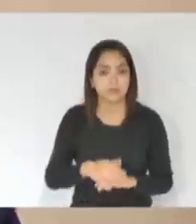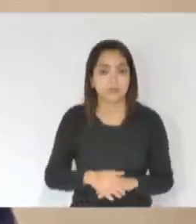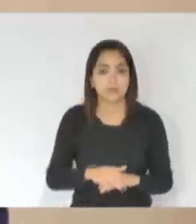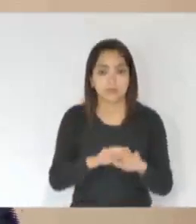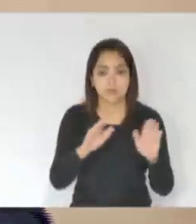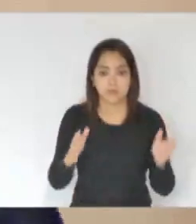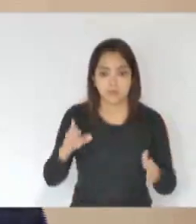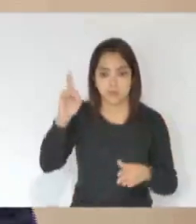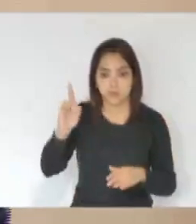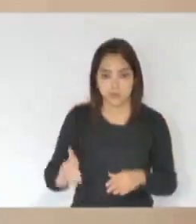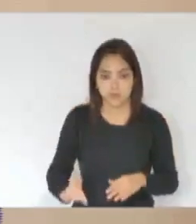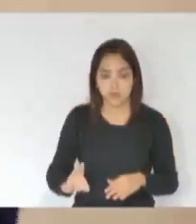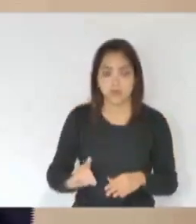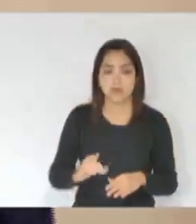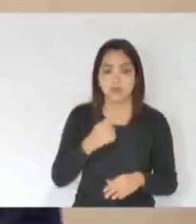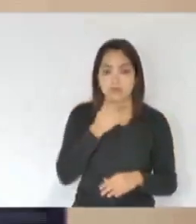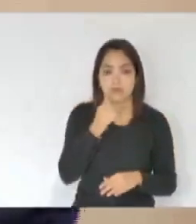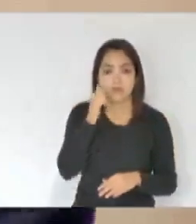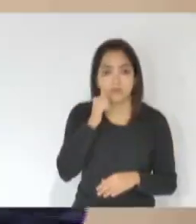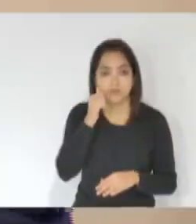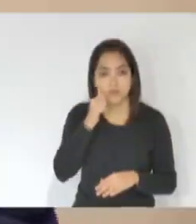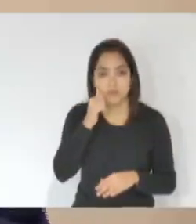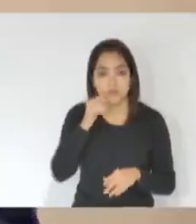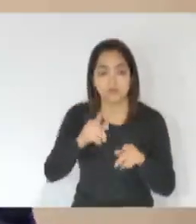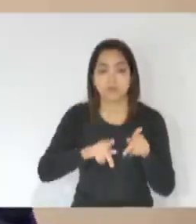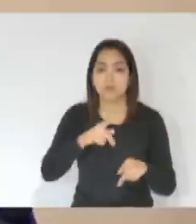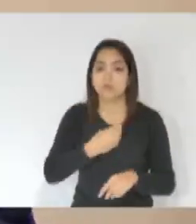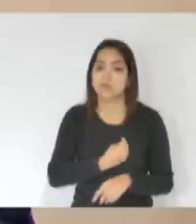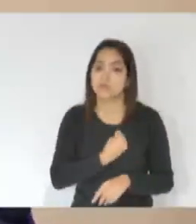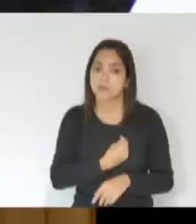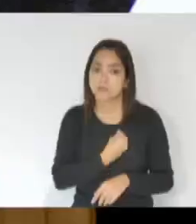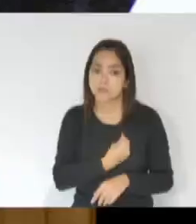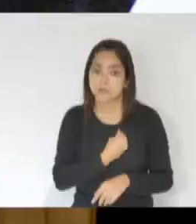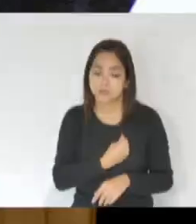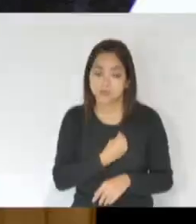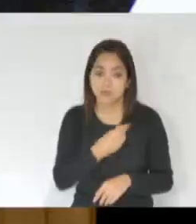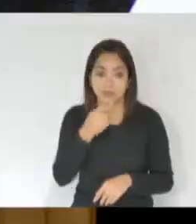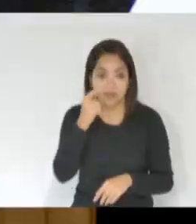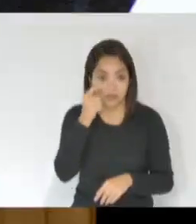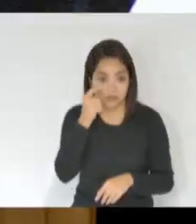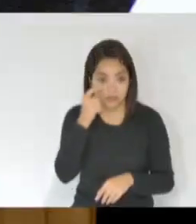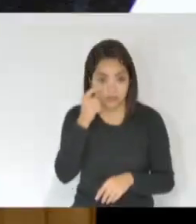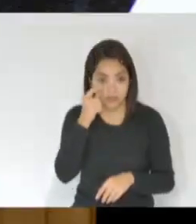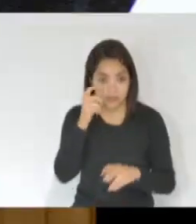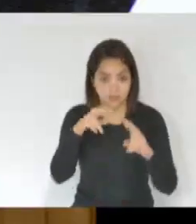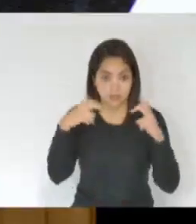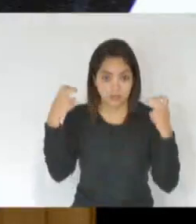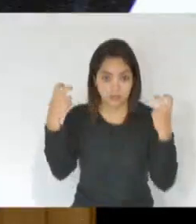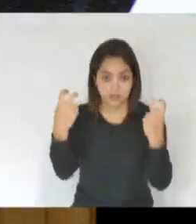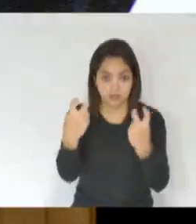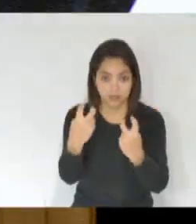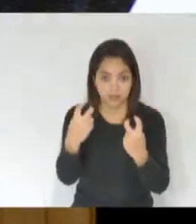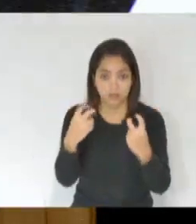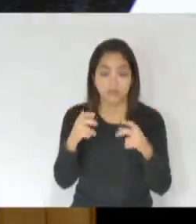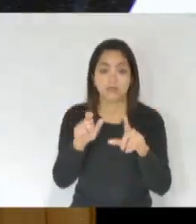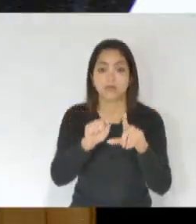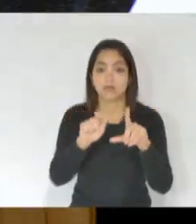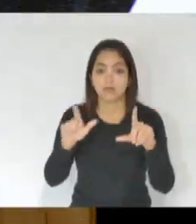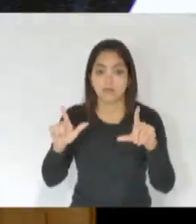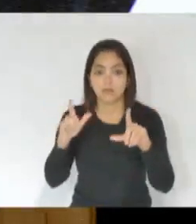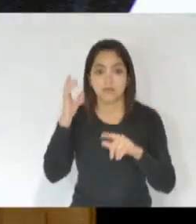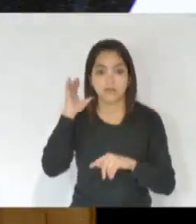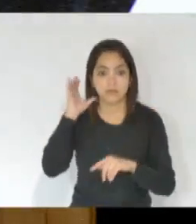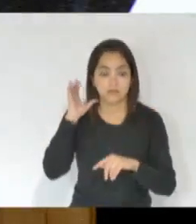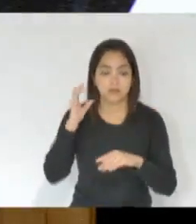diretora, deputados, deputadas, o público se faz presente, quem nos assiste nas galerias, nos canais respectivos, na